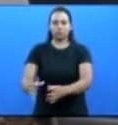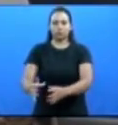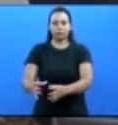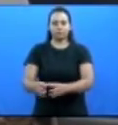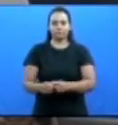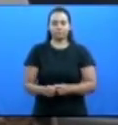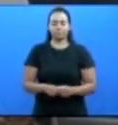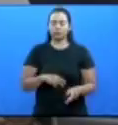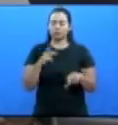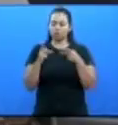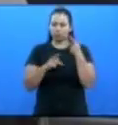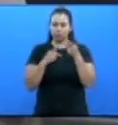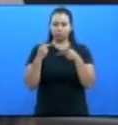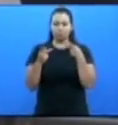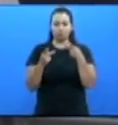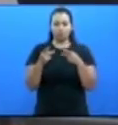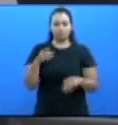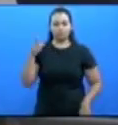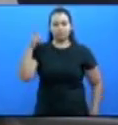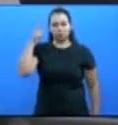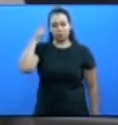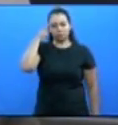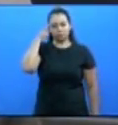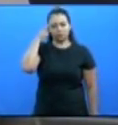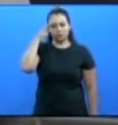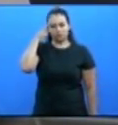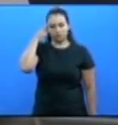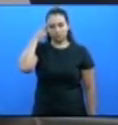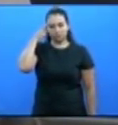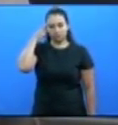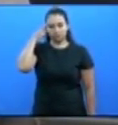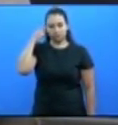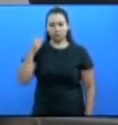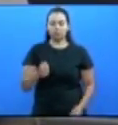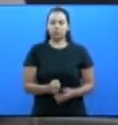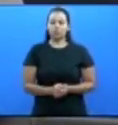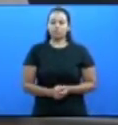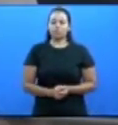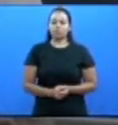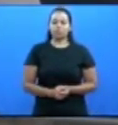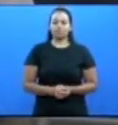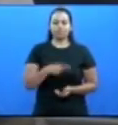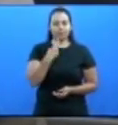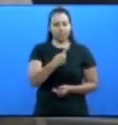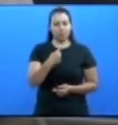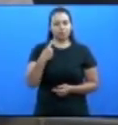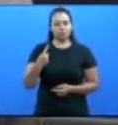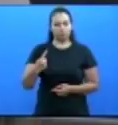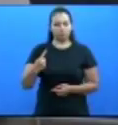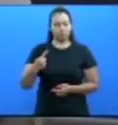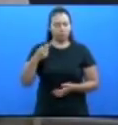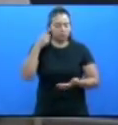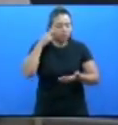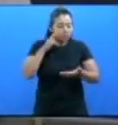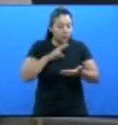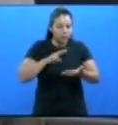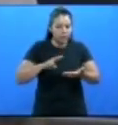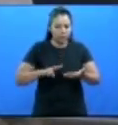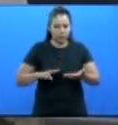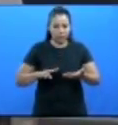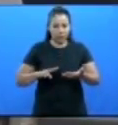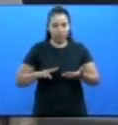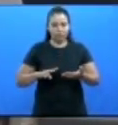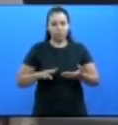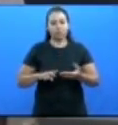que eu vejo que foi observado aquilo que é prioritário,